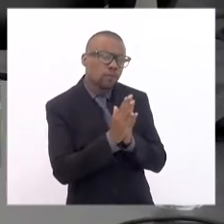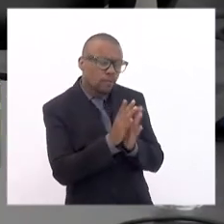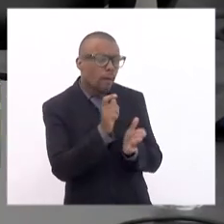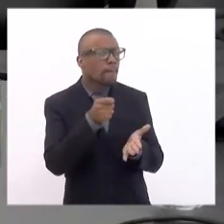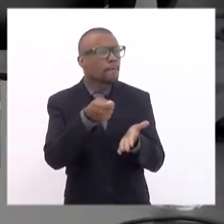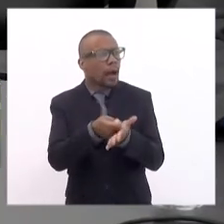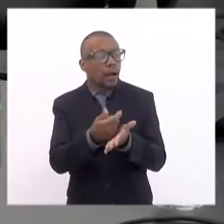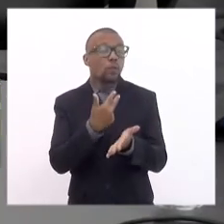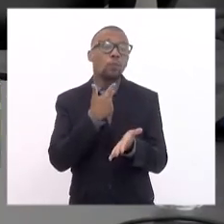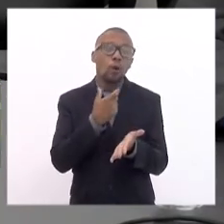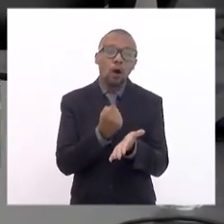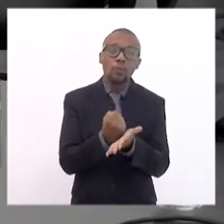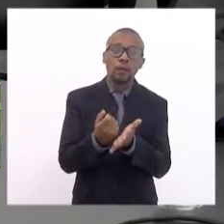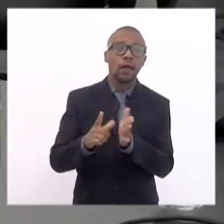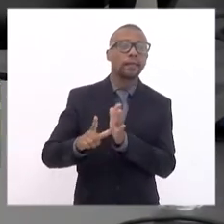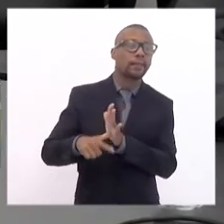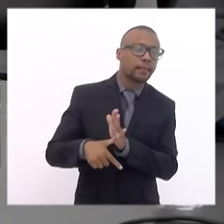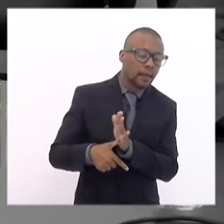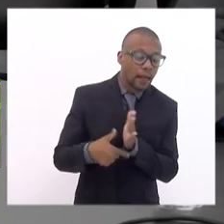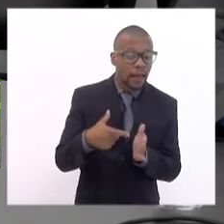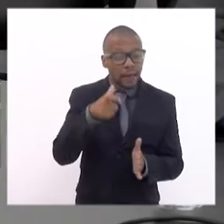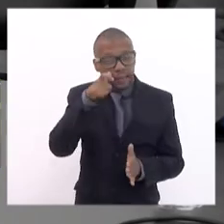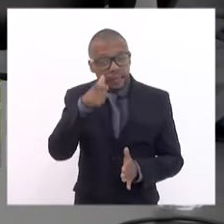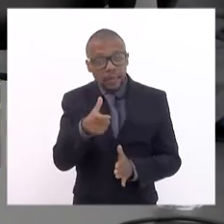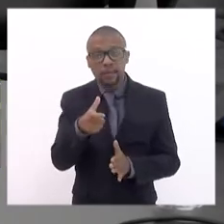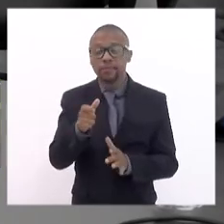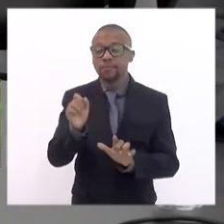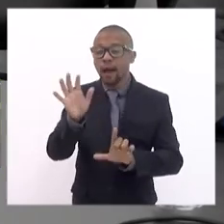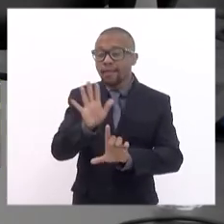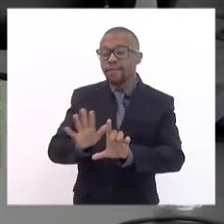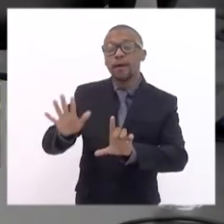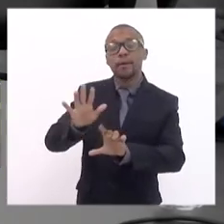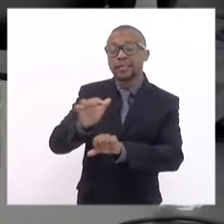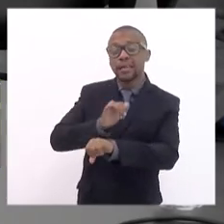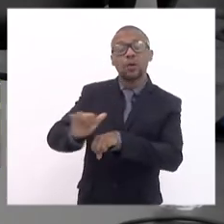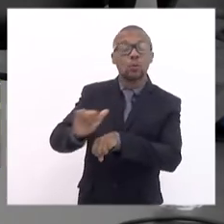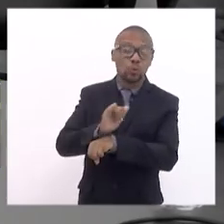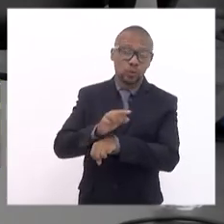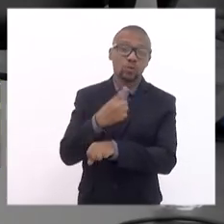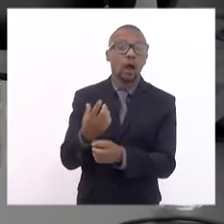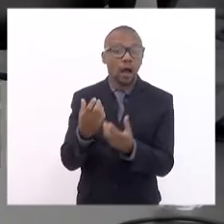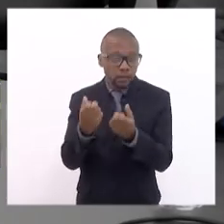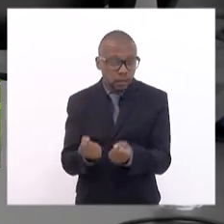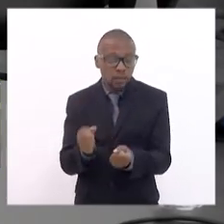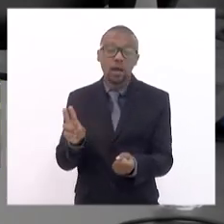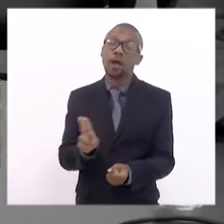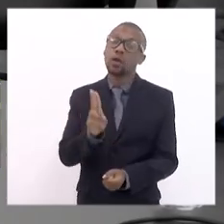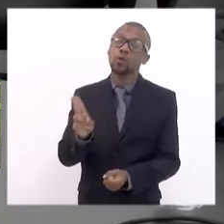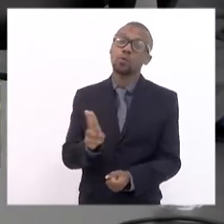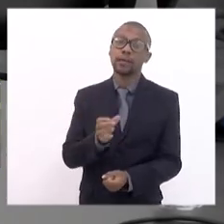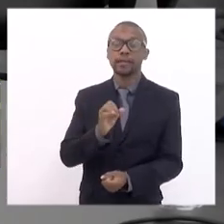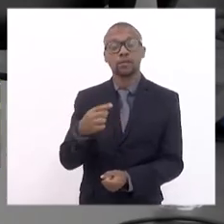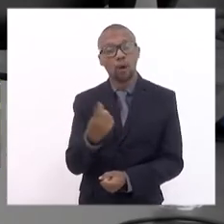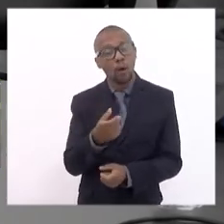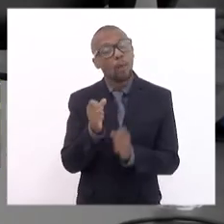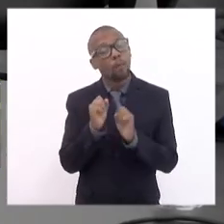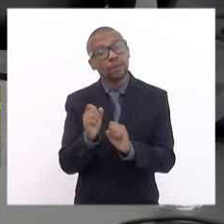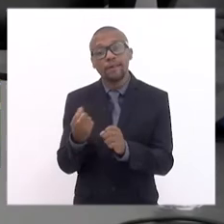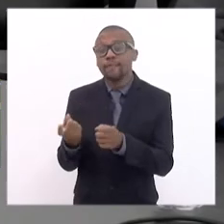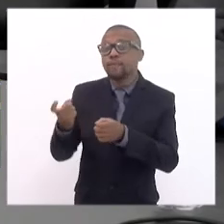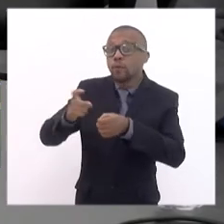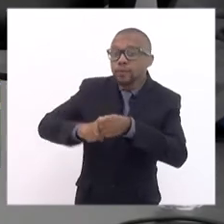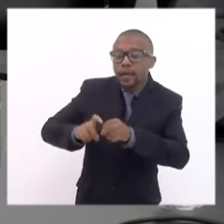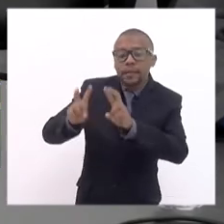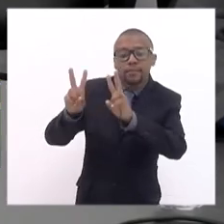atrasado. Enfim, é muito interessante a ferramenta do aval solidário e a gente já aceita, já utiliza. Então, se a gente puder voltar